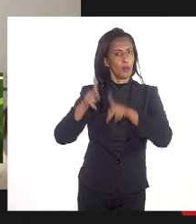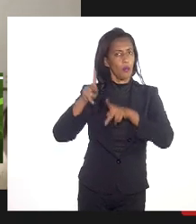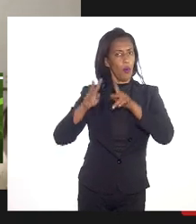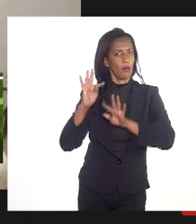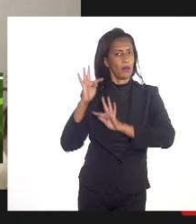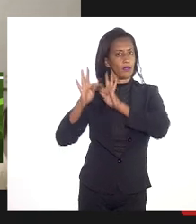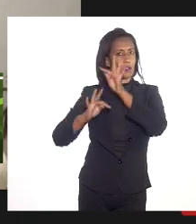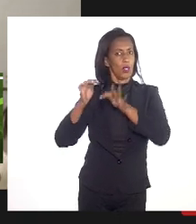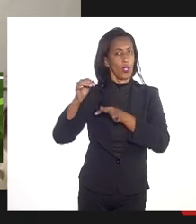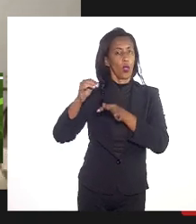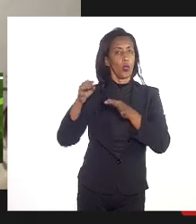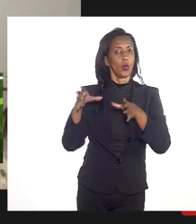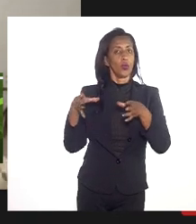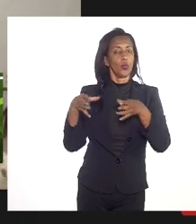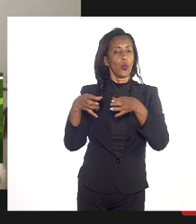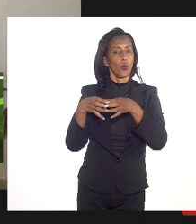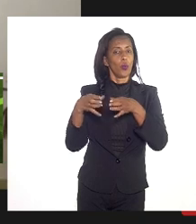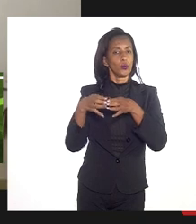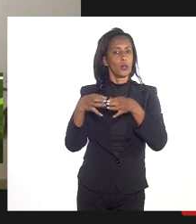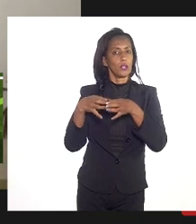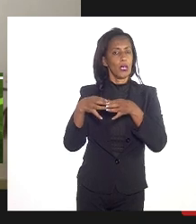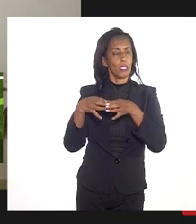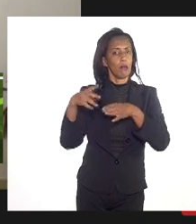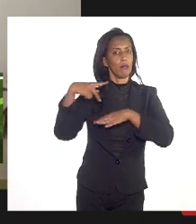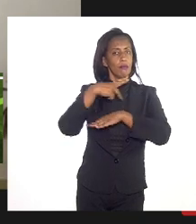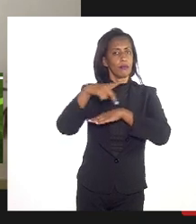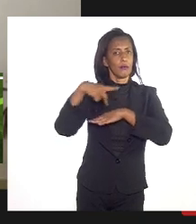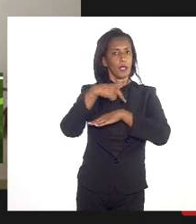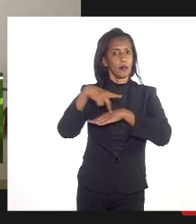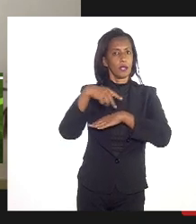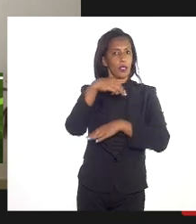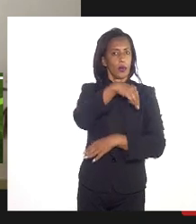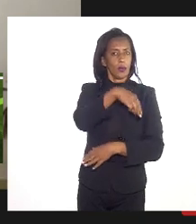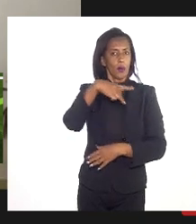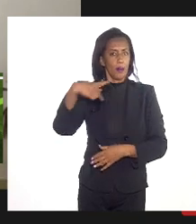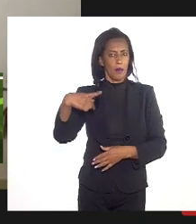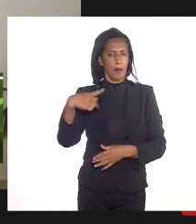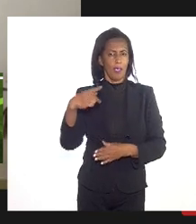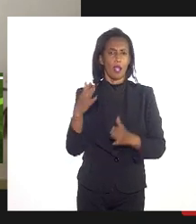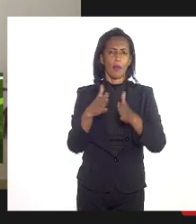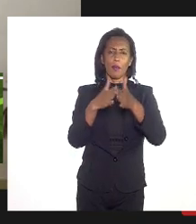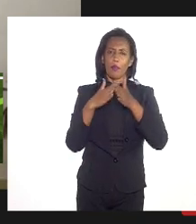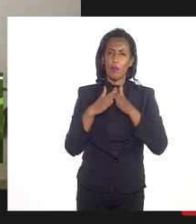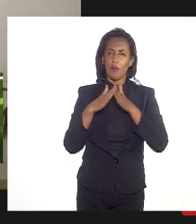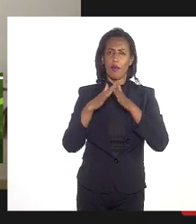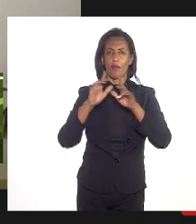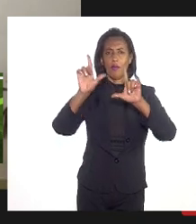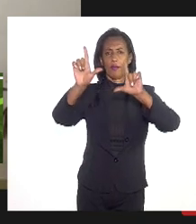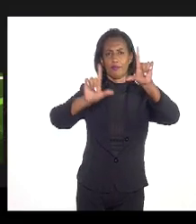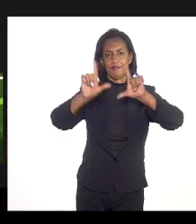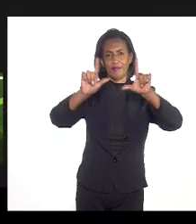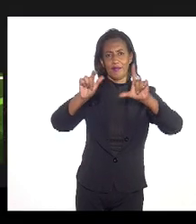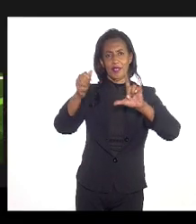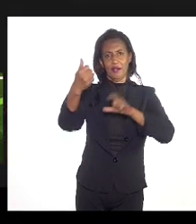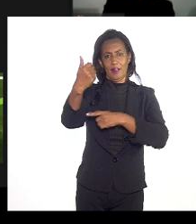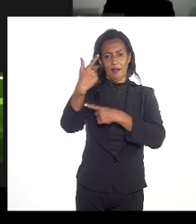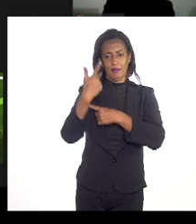Conselho Nacional do Ministério Público. Então, por favor, TV Alerj, transmita para a gente o vídeo do doutor Júlio.